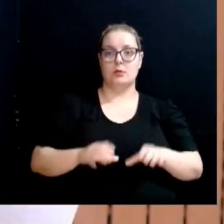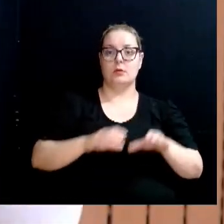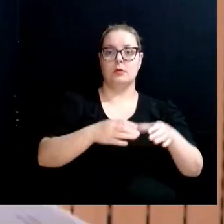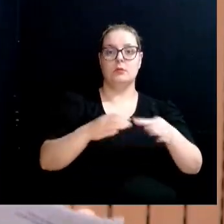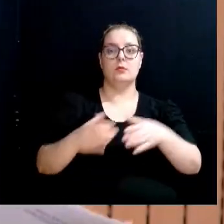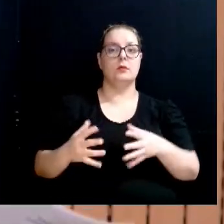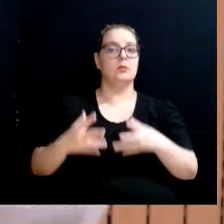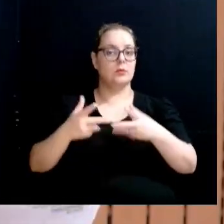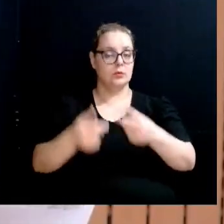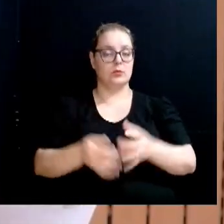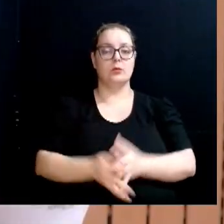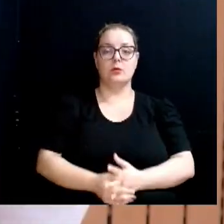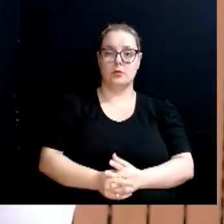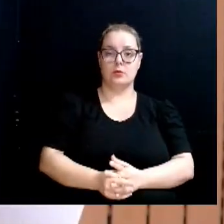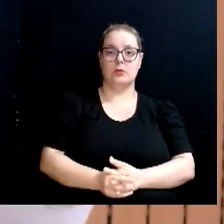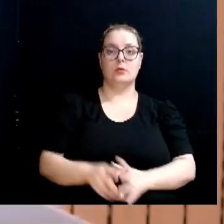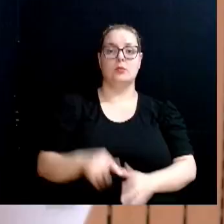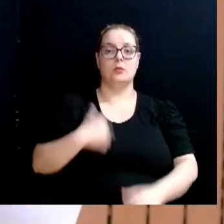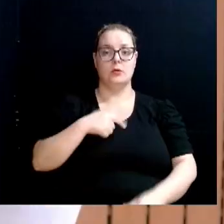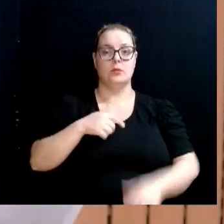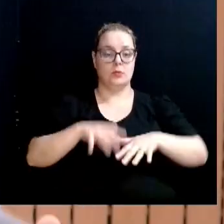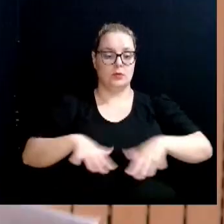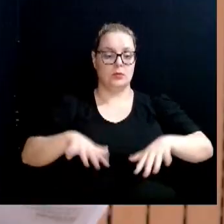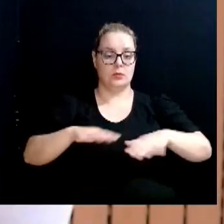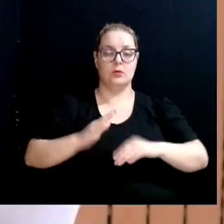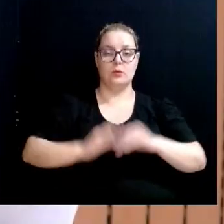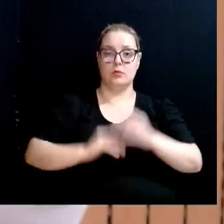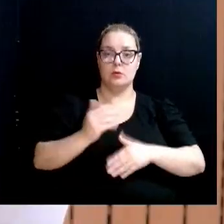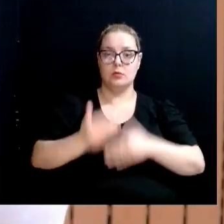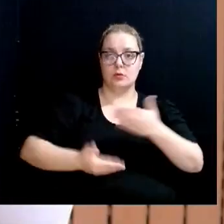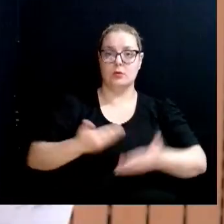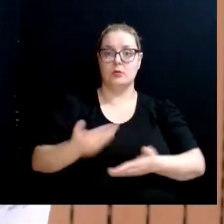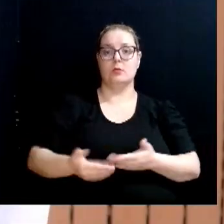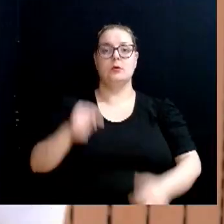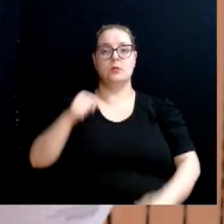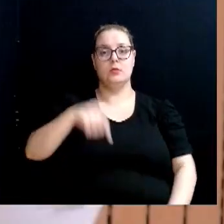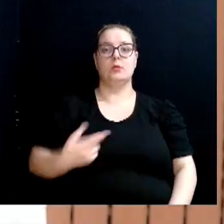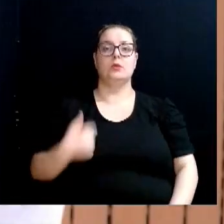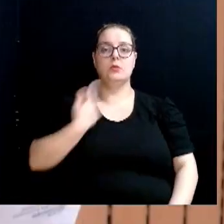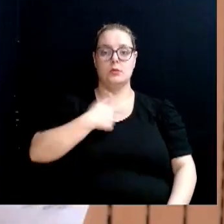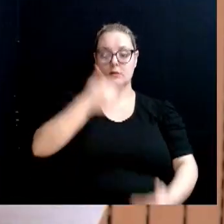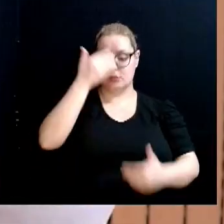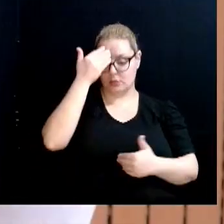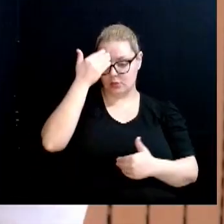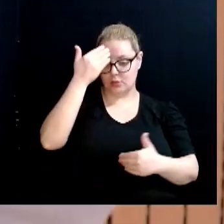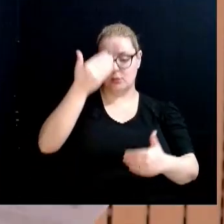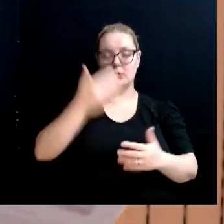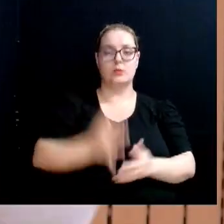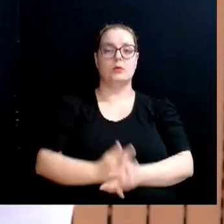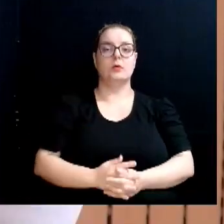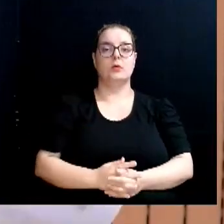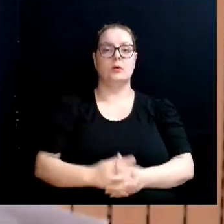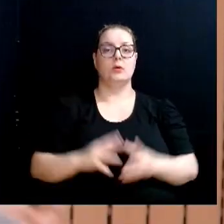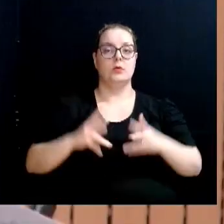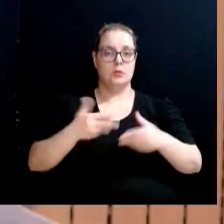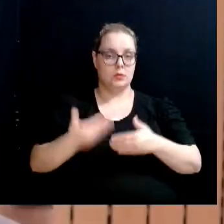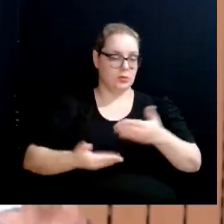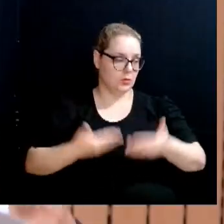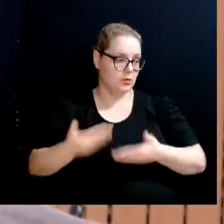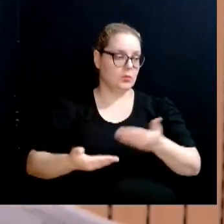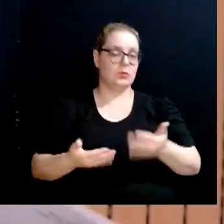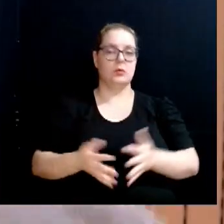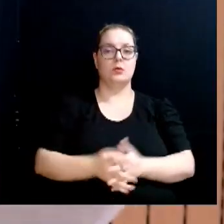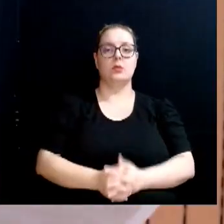o nosso staff, né, de servidores. Então, fica aqui os nossos agradecimentos a todos os servidores que, de uma